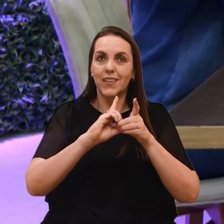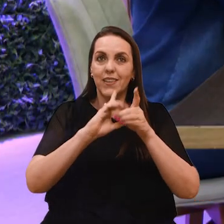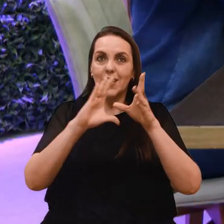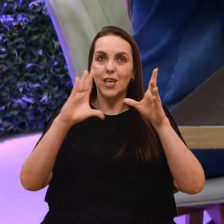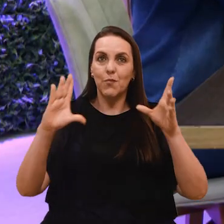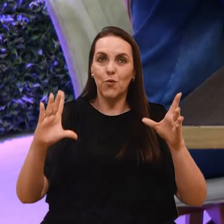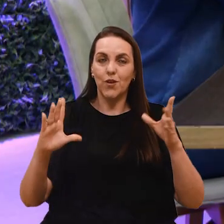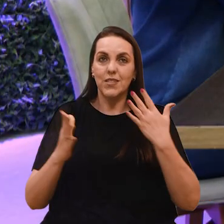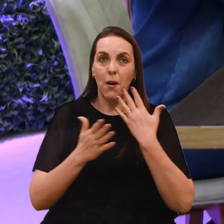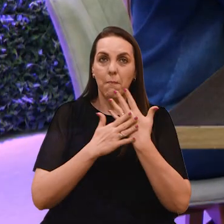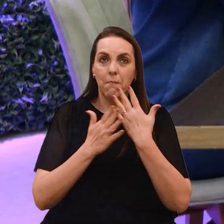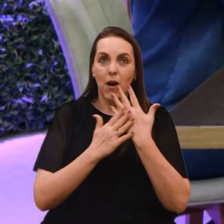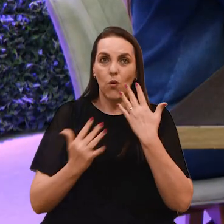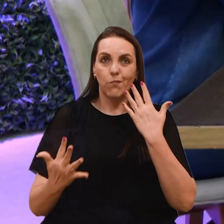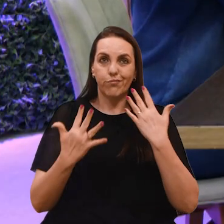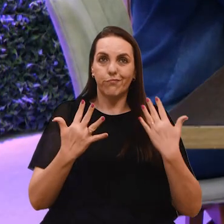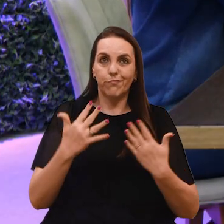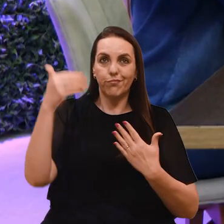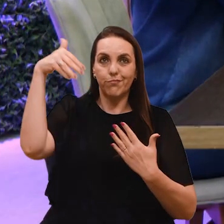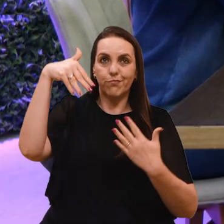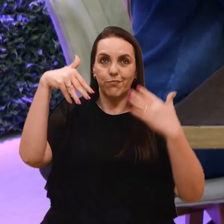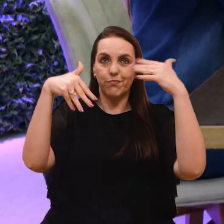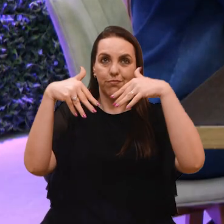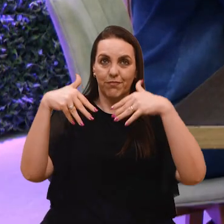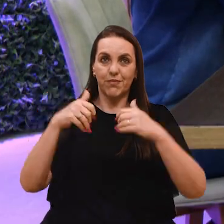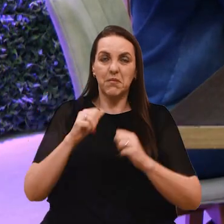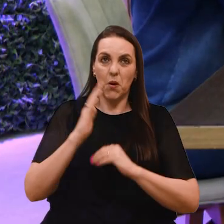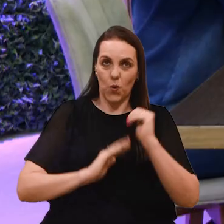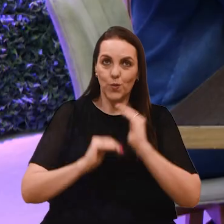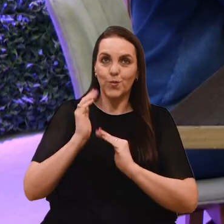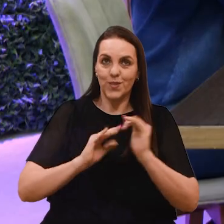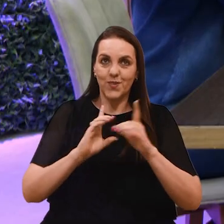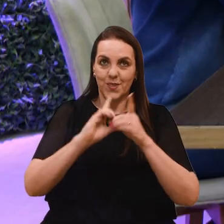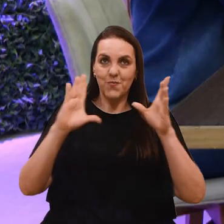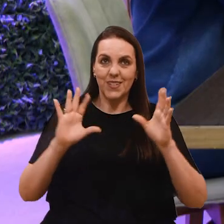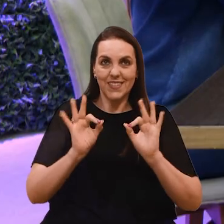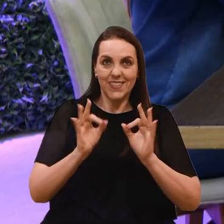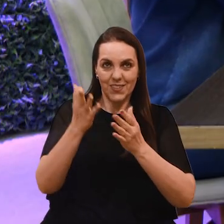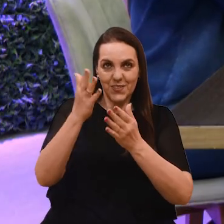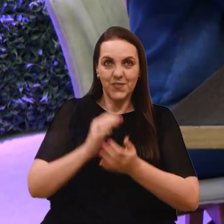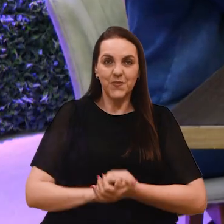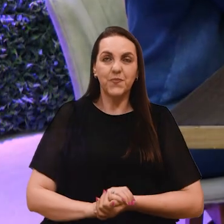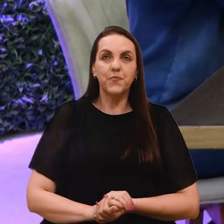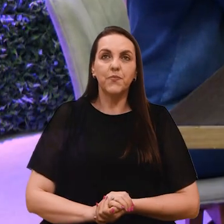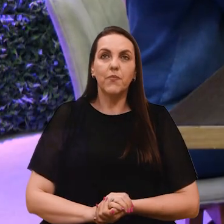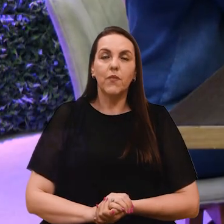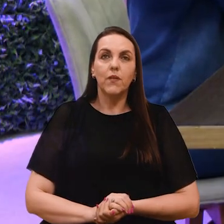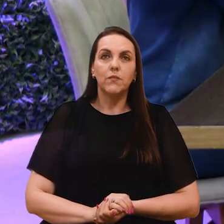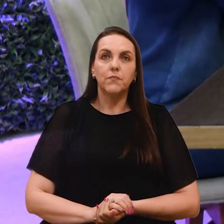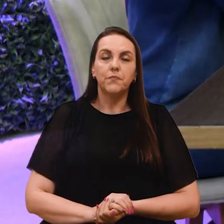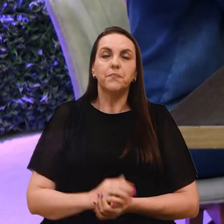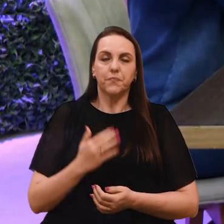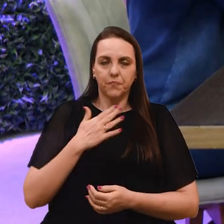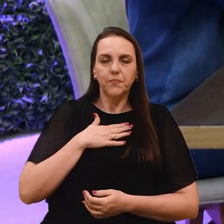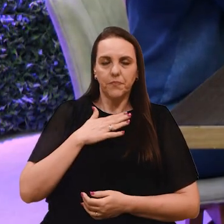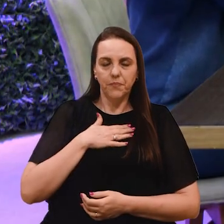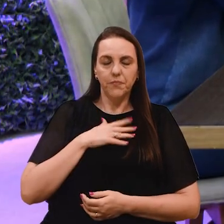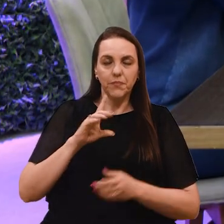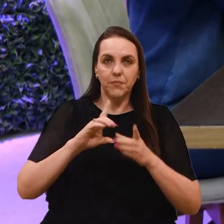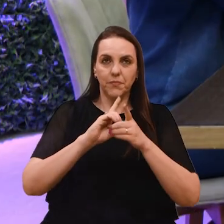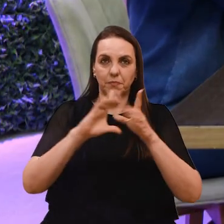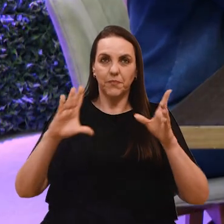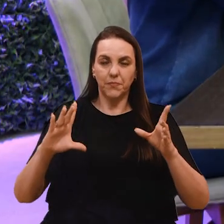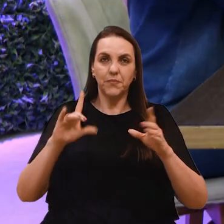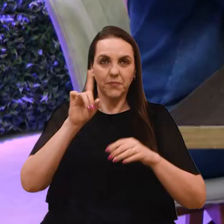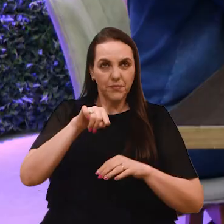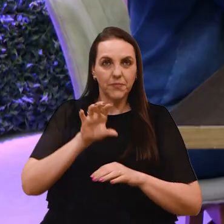mãos construindo essa democracia. Pode falar. A democracia é isso, né? Para mim, ela funciona em